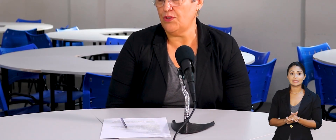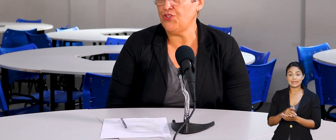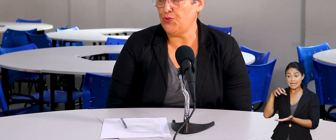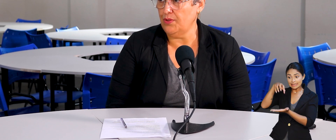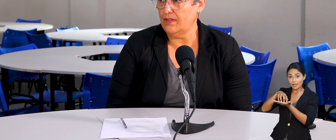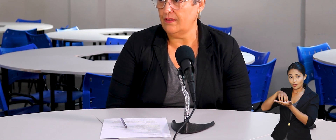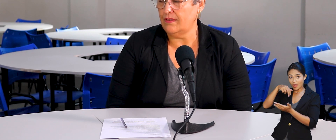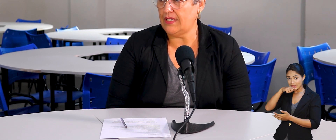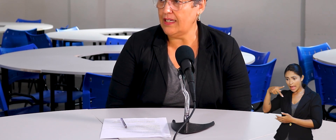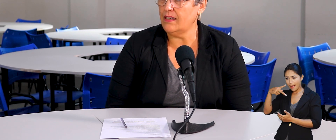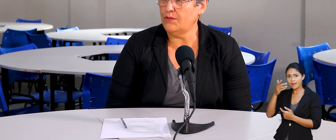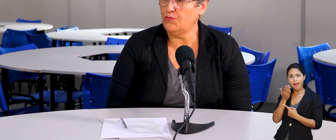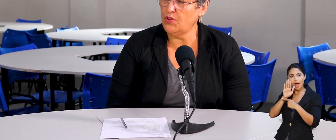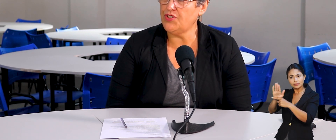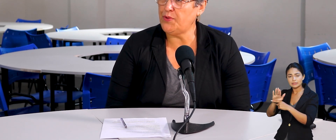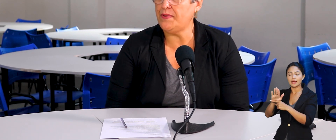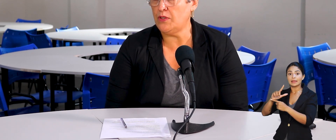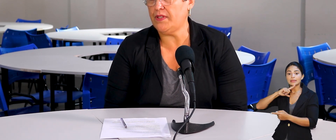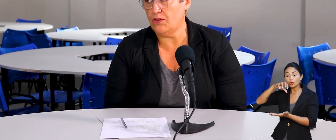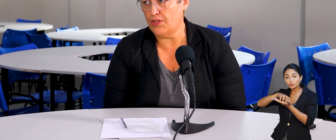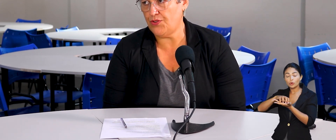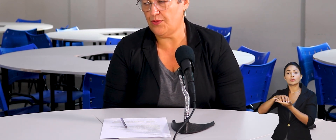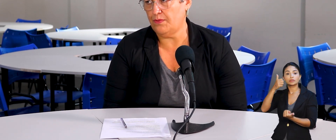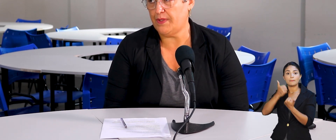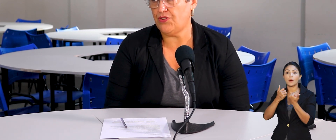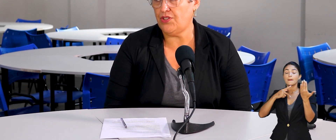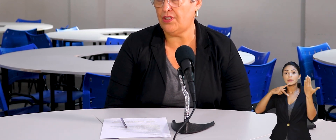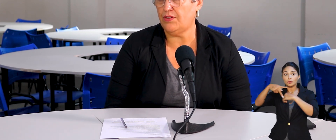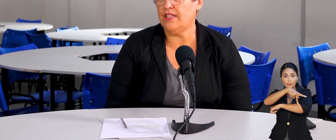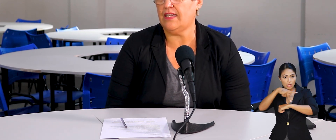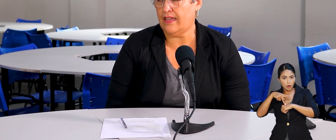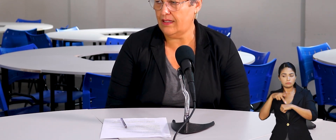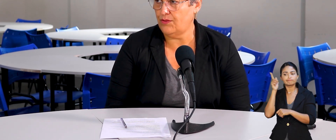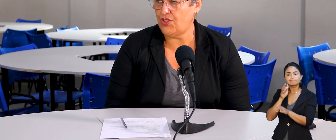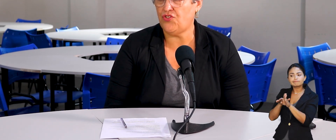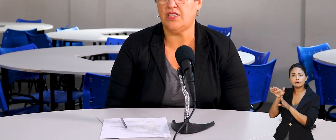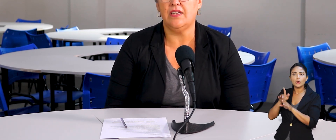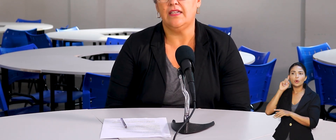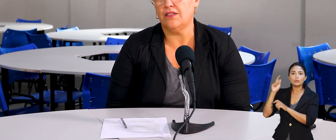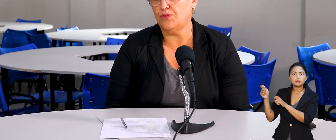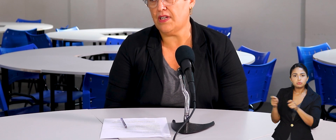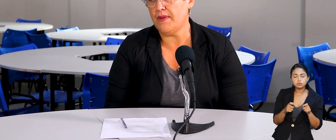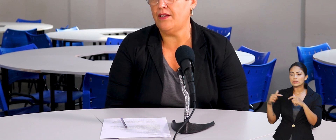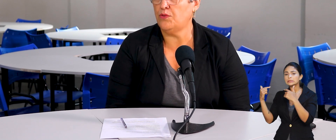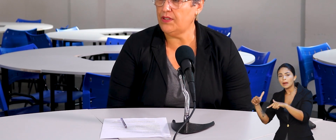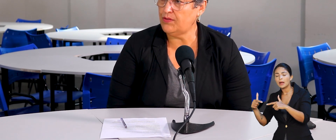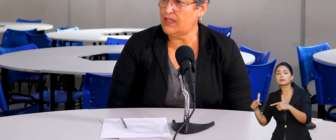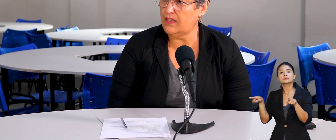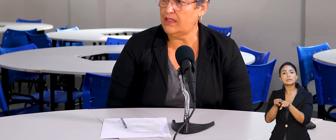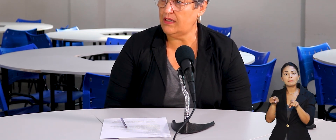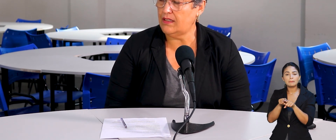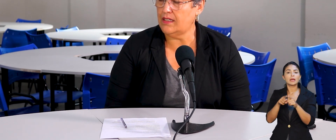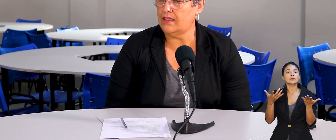esse setor te ajudou a ter um núcleo de apoio psicopedagógico para te orientar no dia a dia, tanto no trabalho